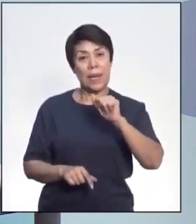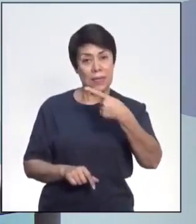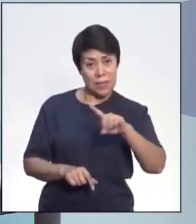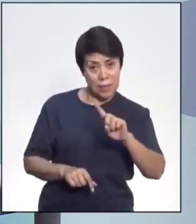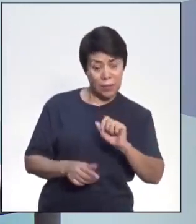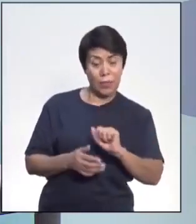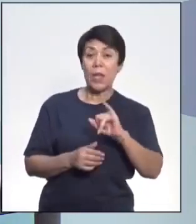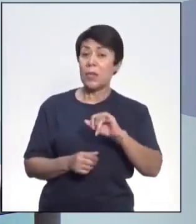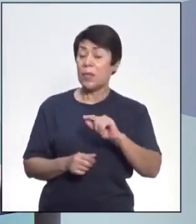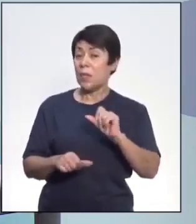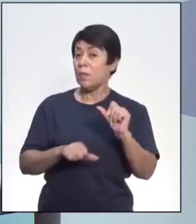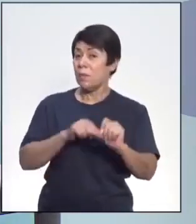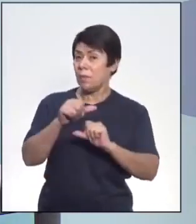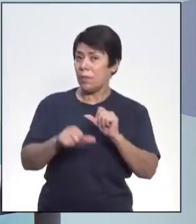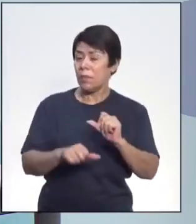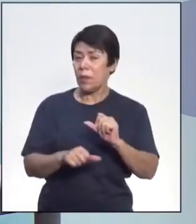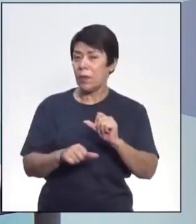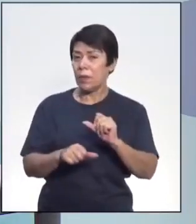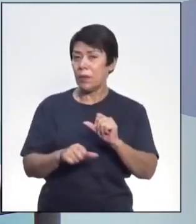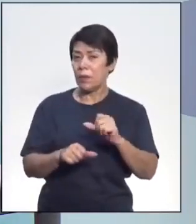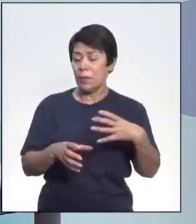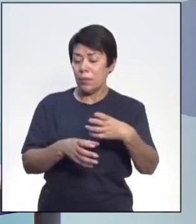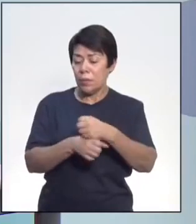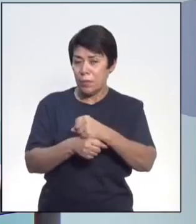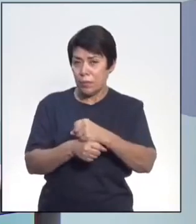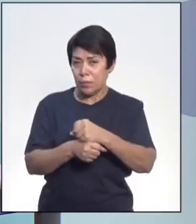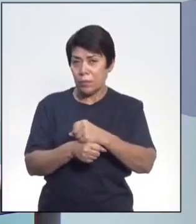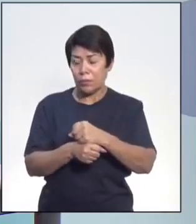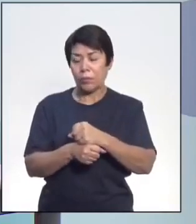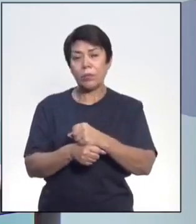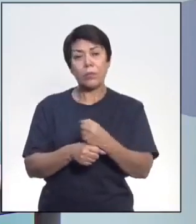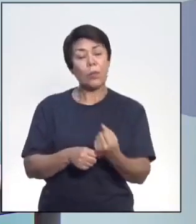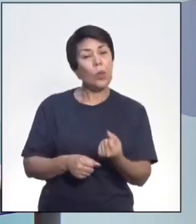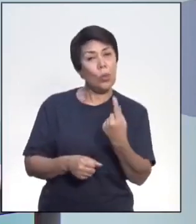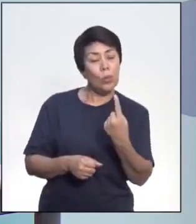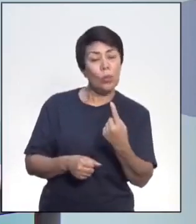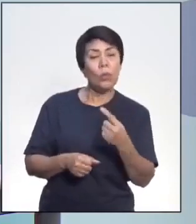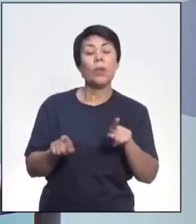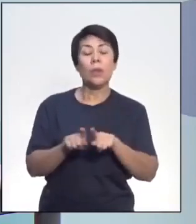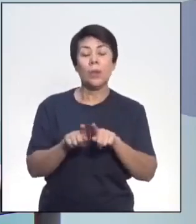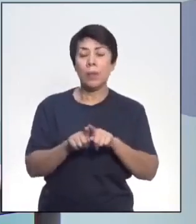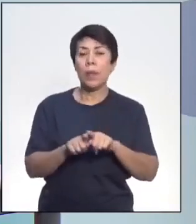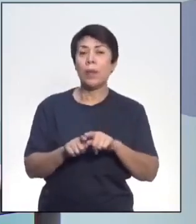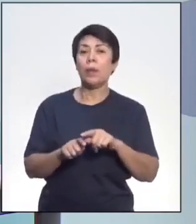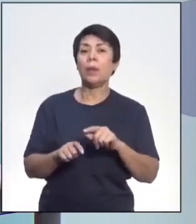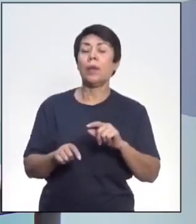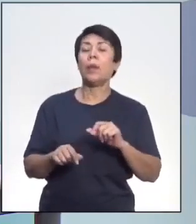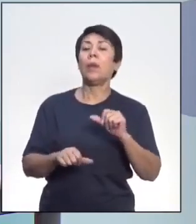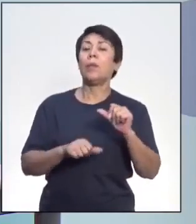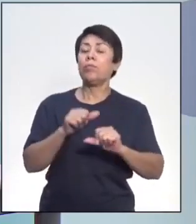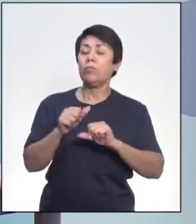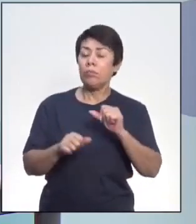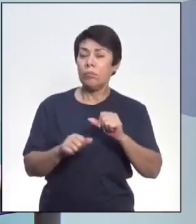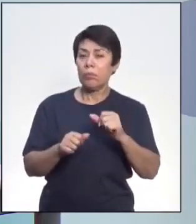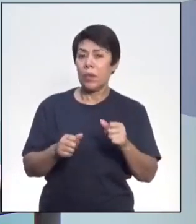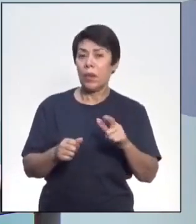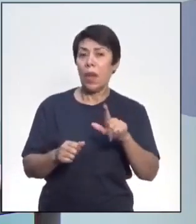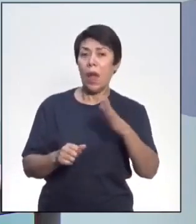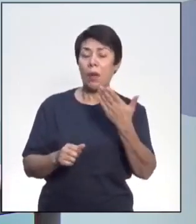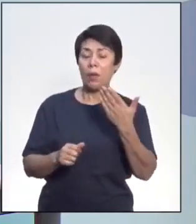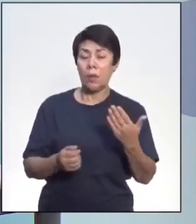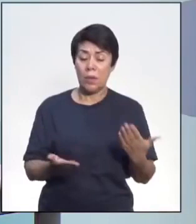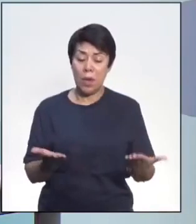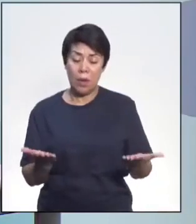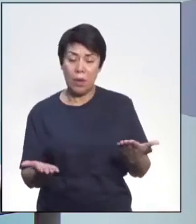altero a concentração de um dos componentes, haverá um deslocamento da reação no sentido que compense aquele que